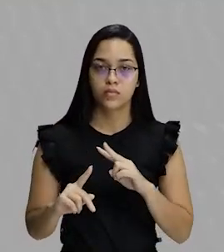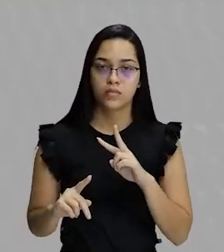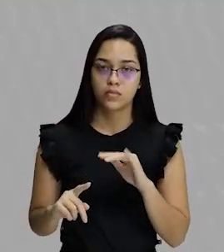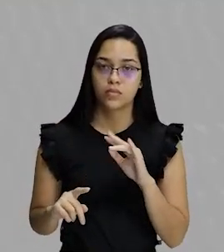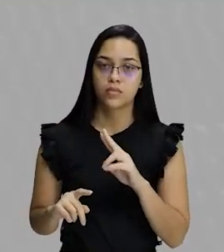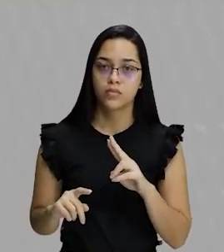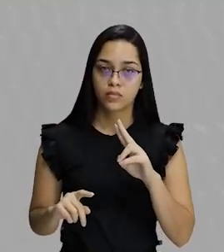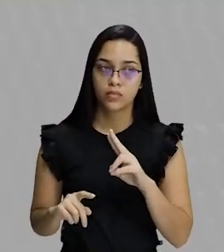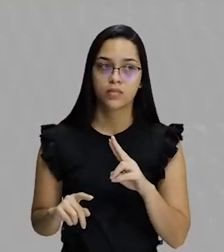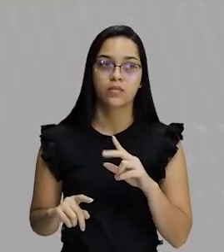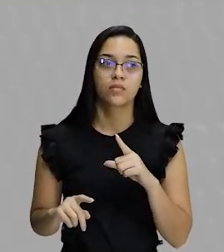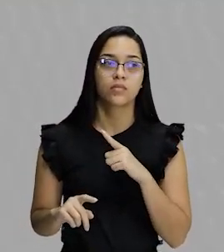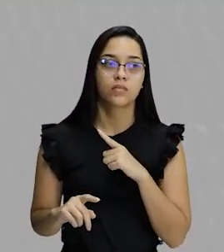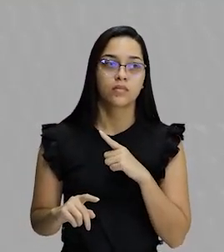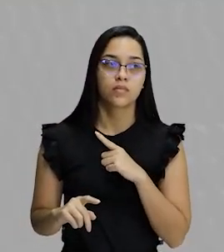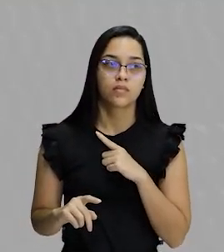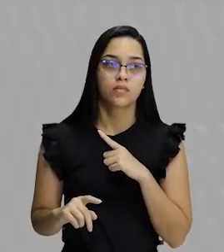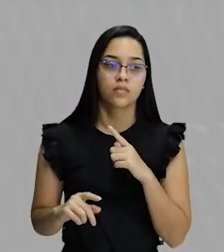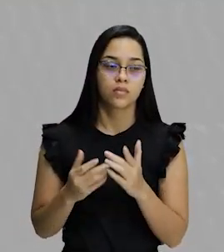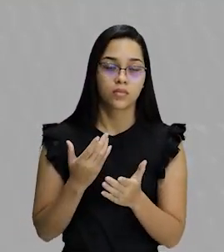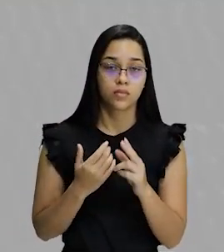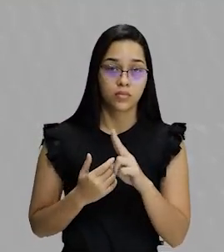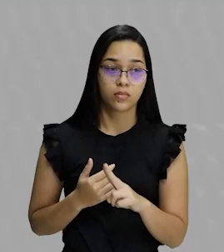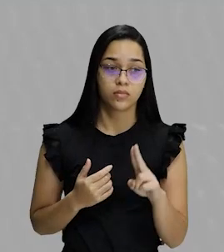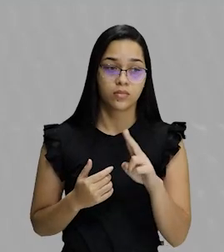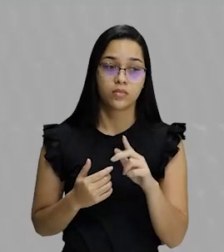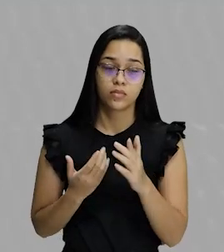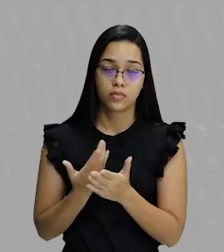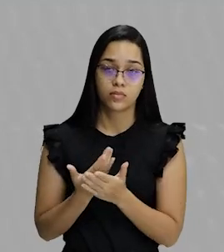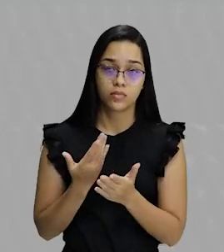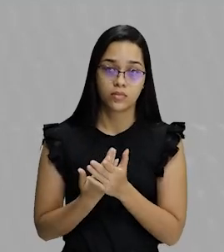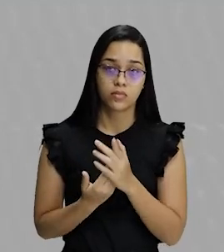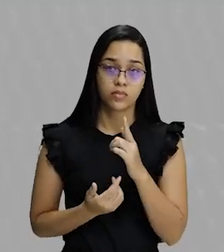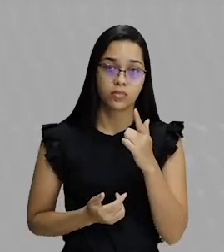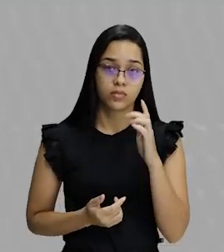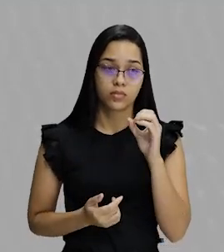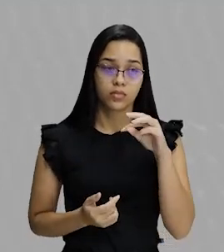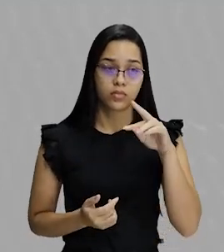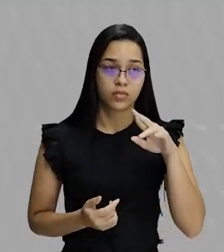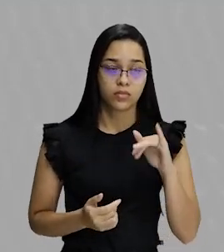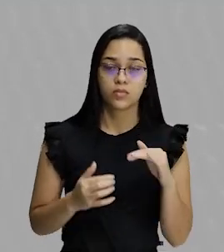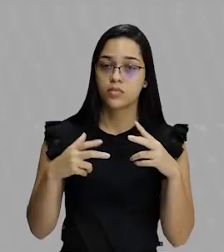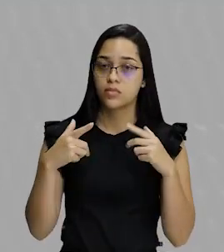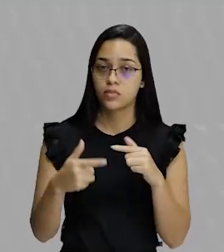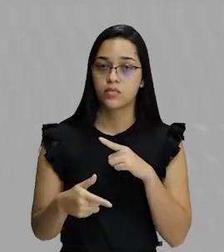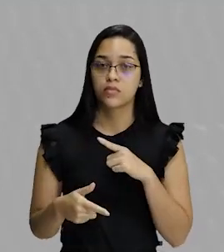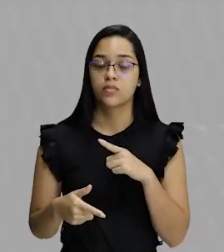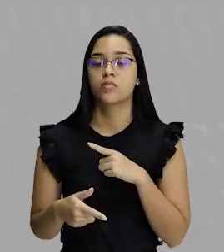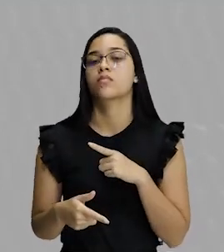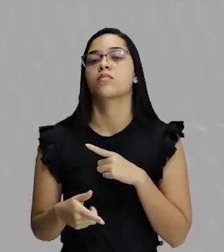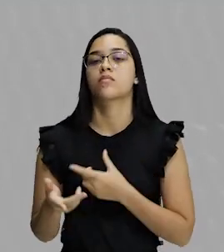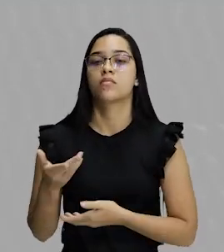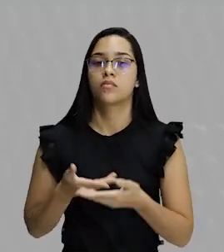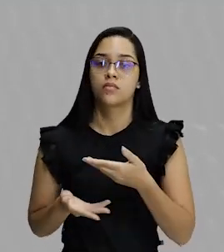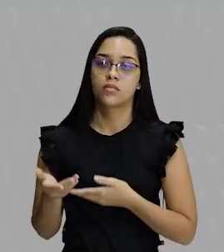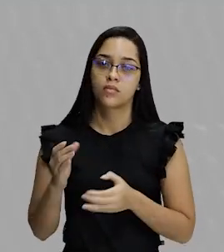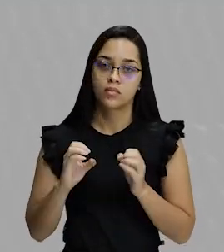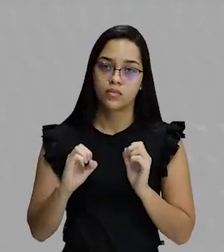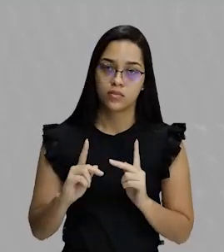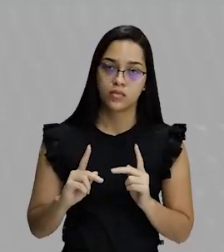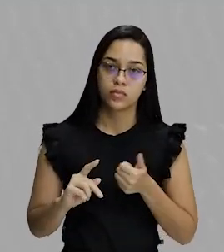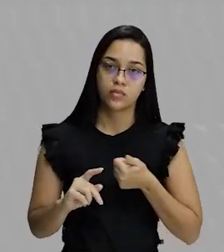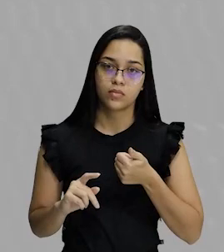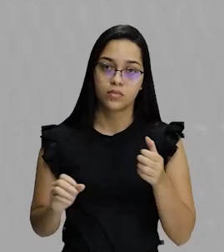usar bastante esse instrumento aqui no estudo da geometria analítica em todos os capítulos envolvendo geometria analítica,